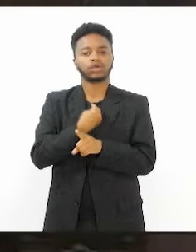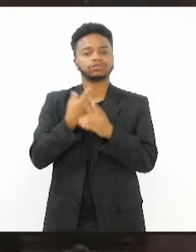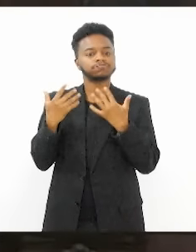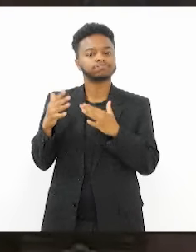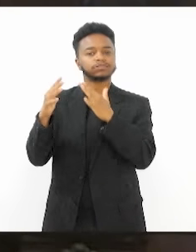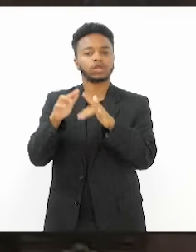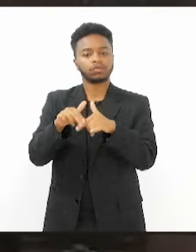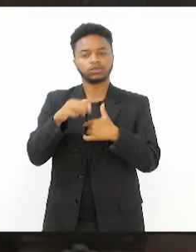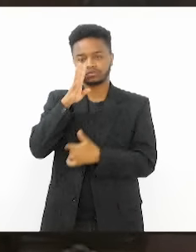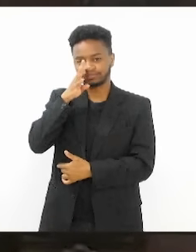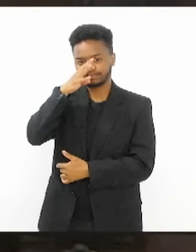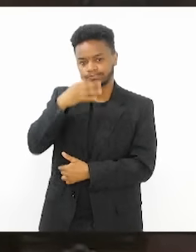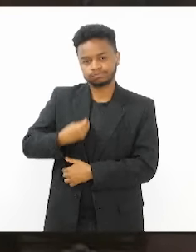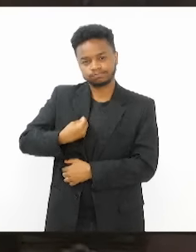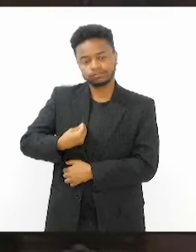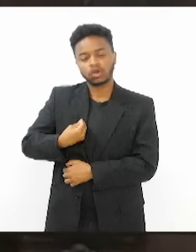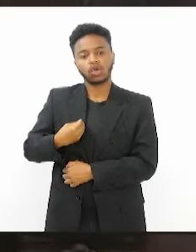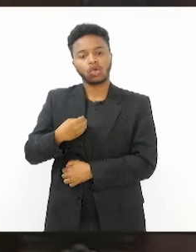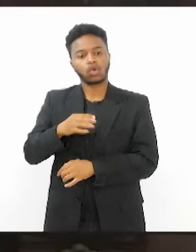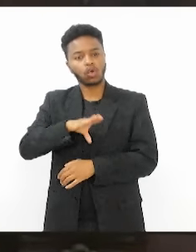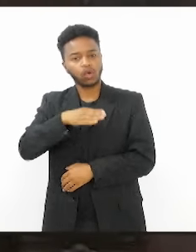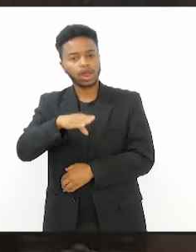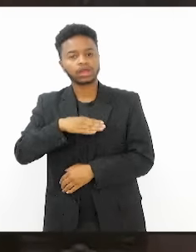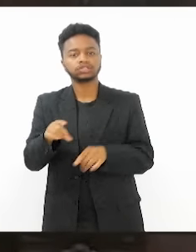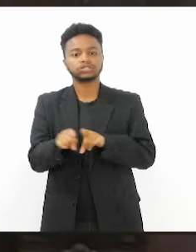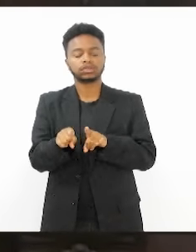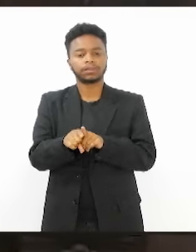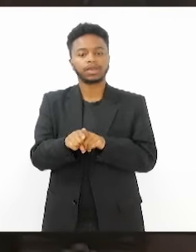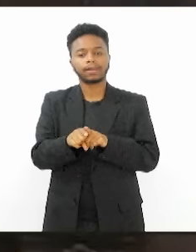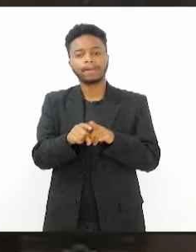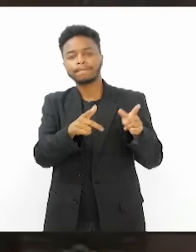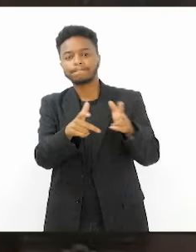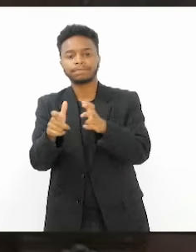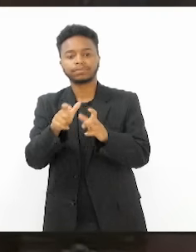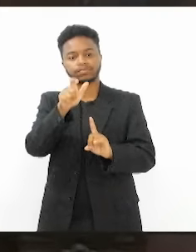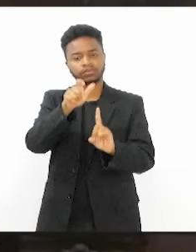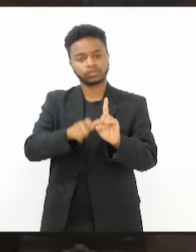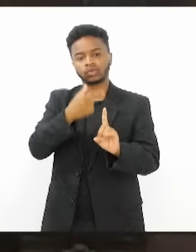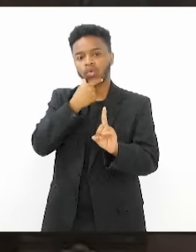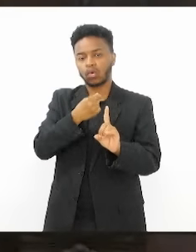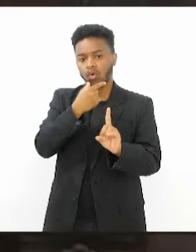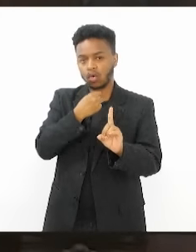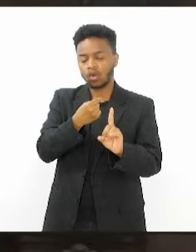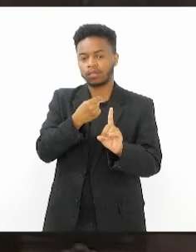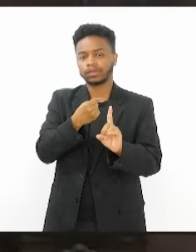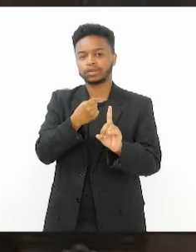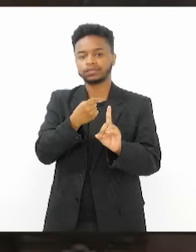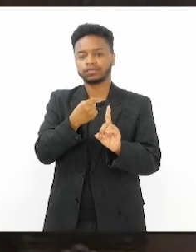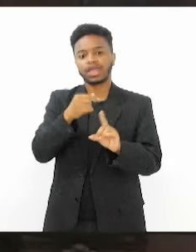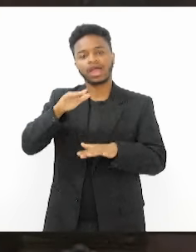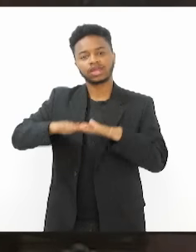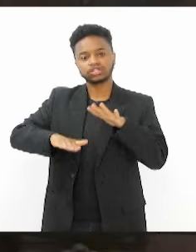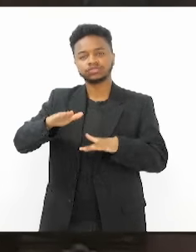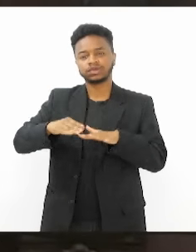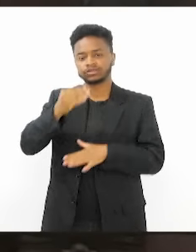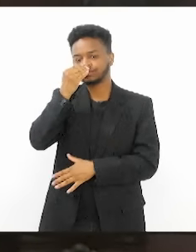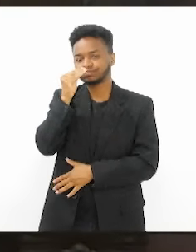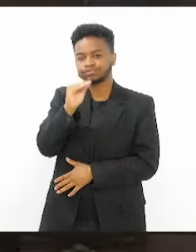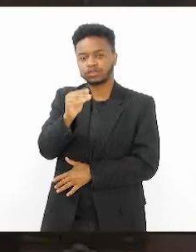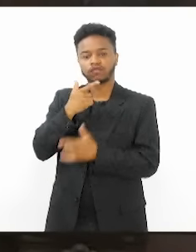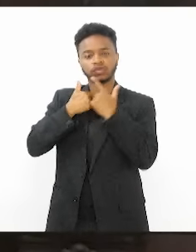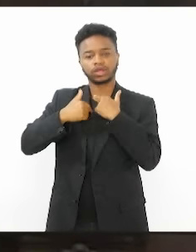perseverança, a coragem e a visão de um homem que, despojando-se muitas vezes de anseios